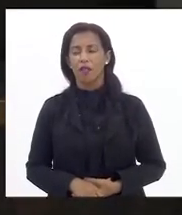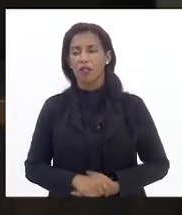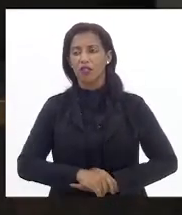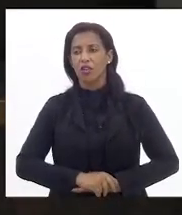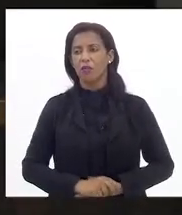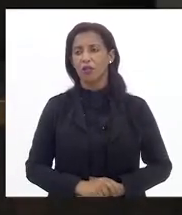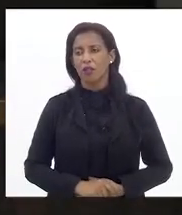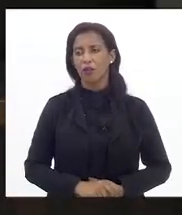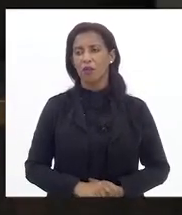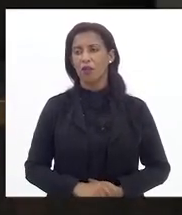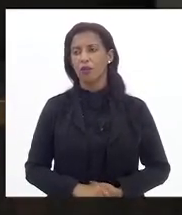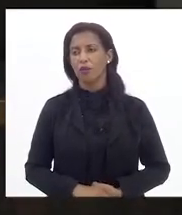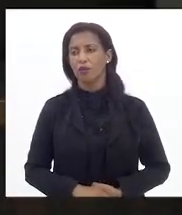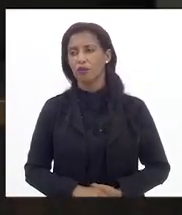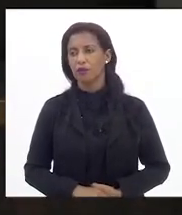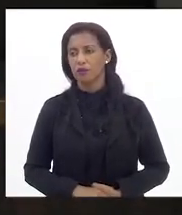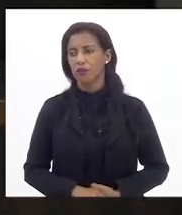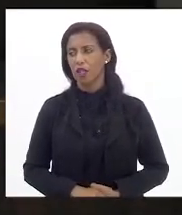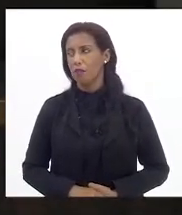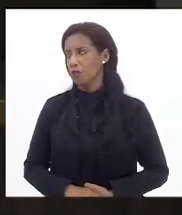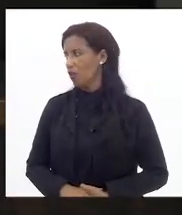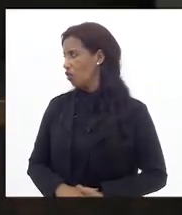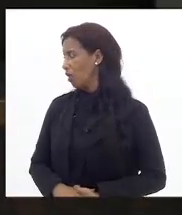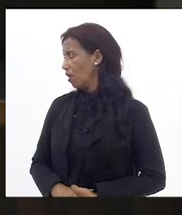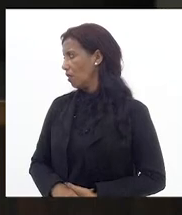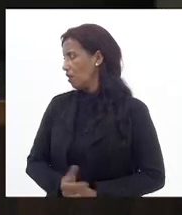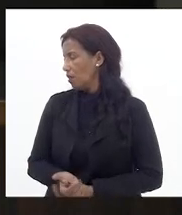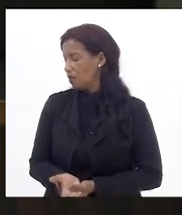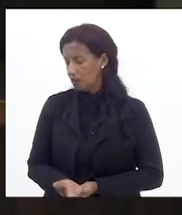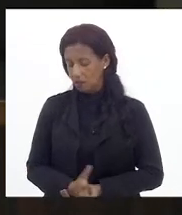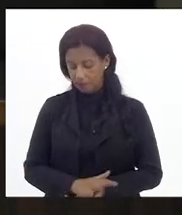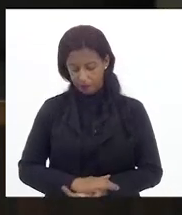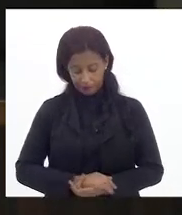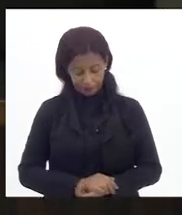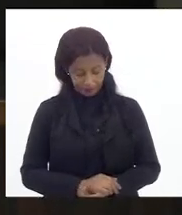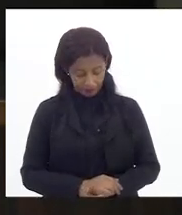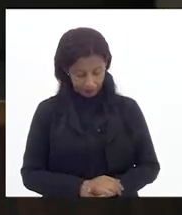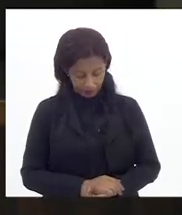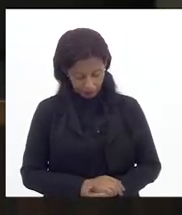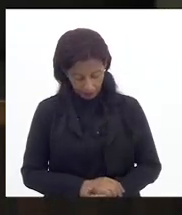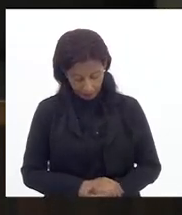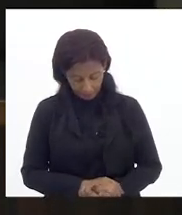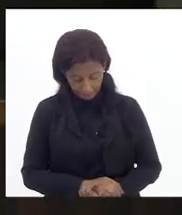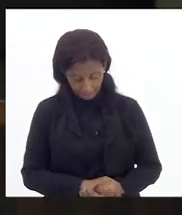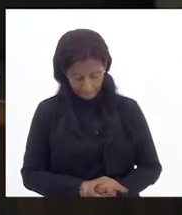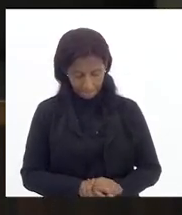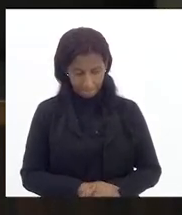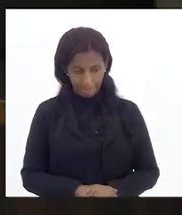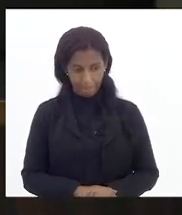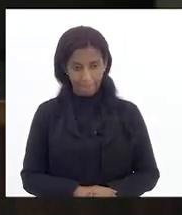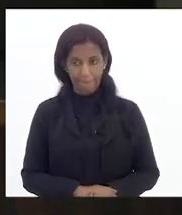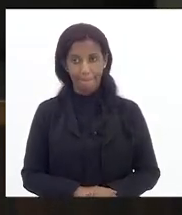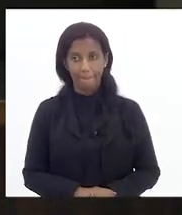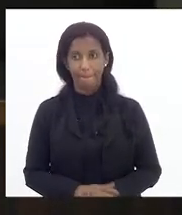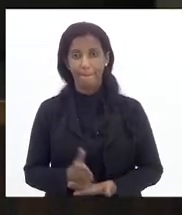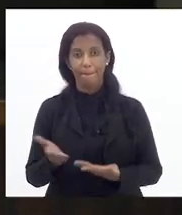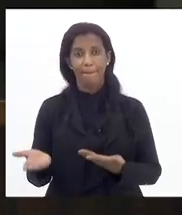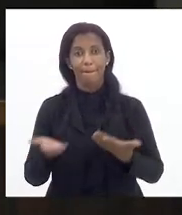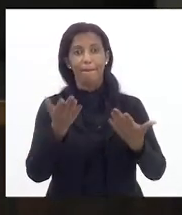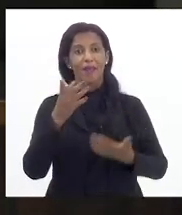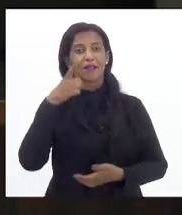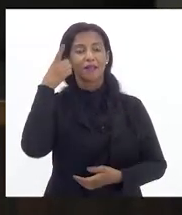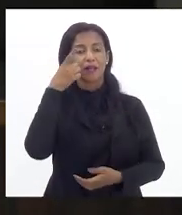agradecer sorriso Marcelo passo a palavra para a ser executada